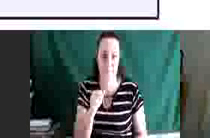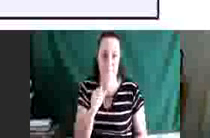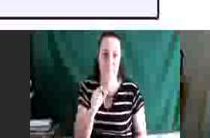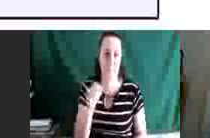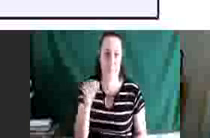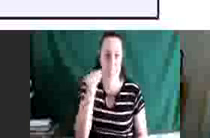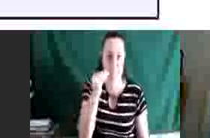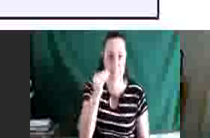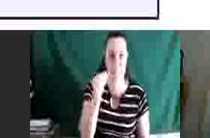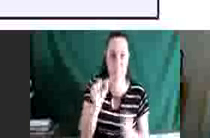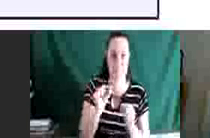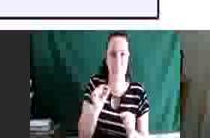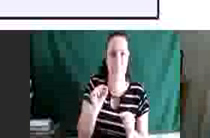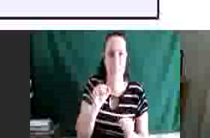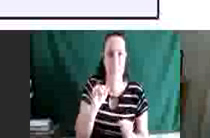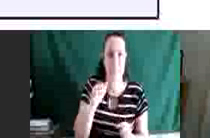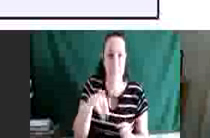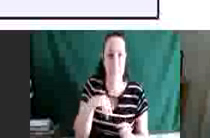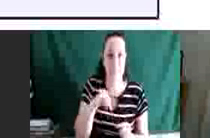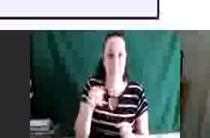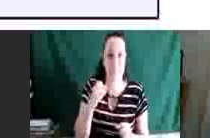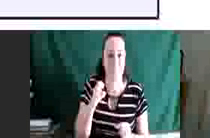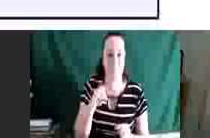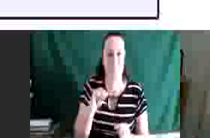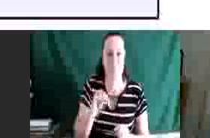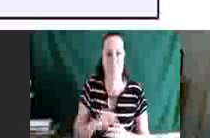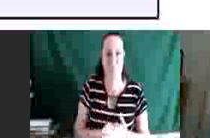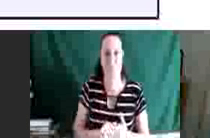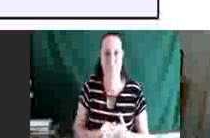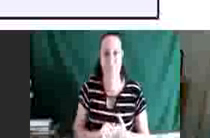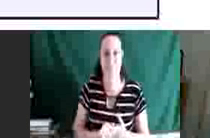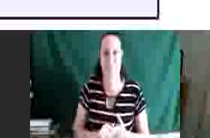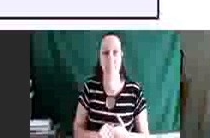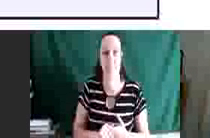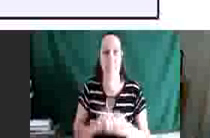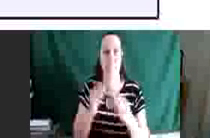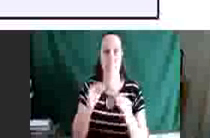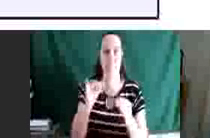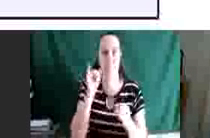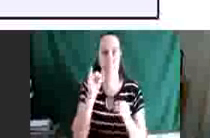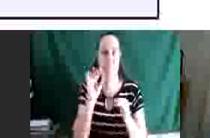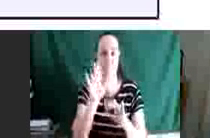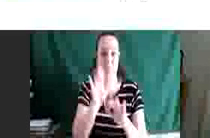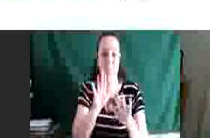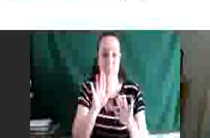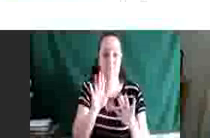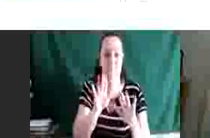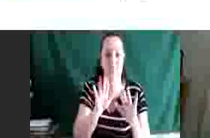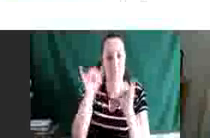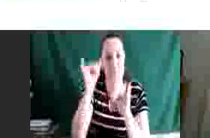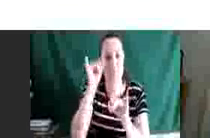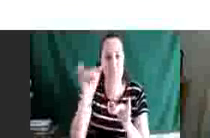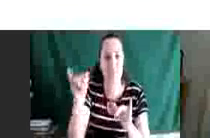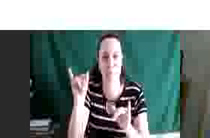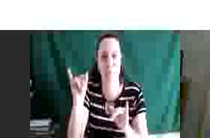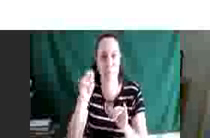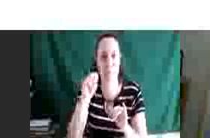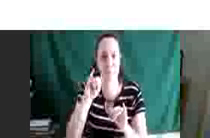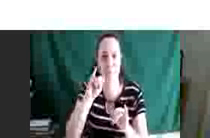impressão, é uma das primeiras partes do pentest. Se nós observarmos em aulas